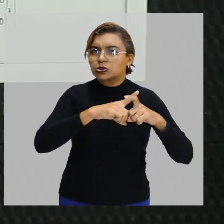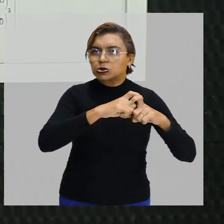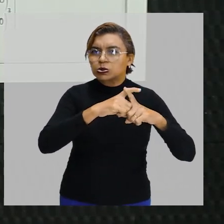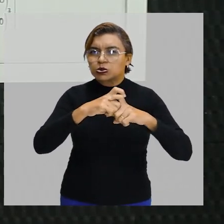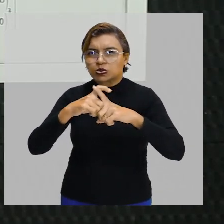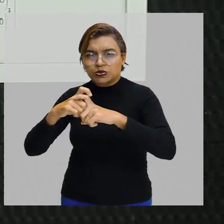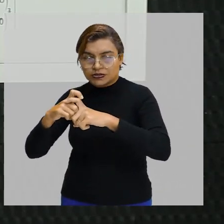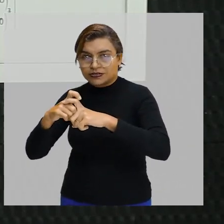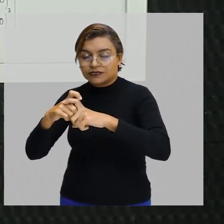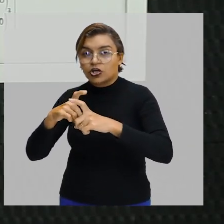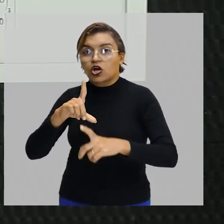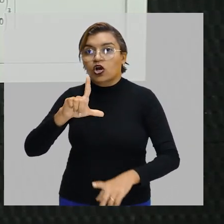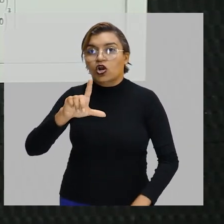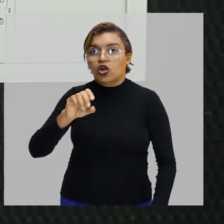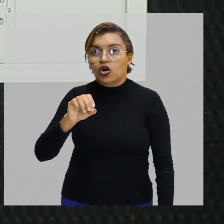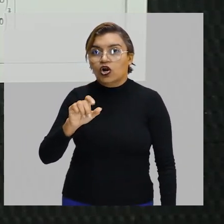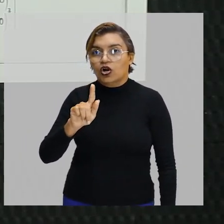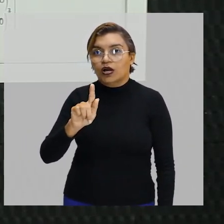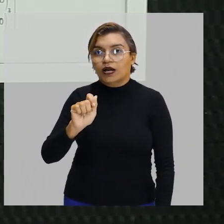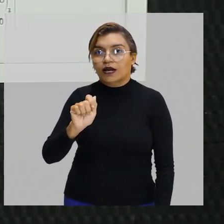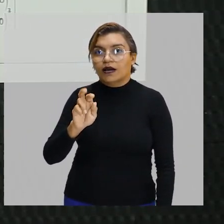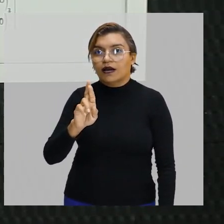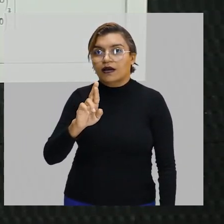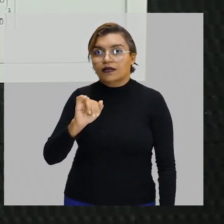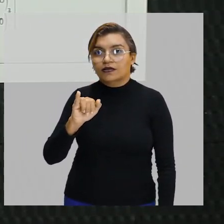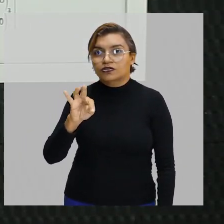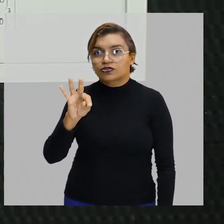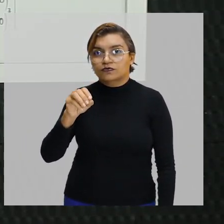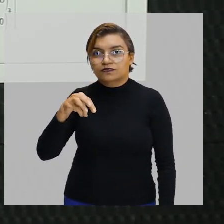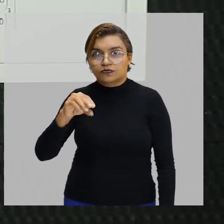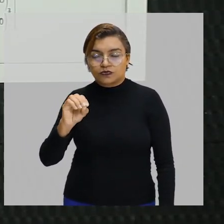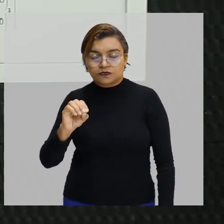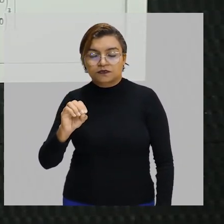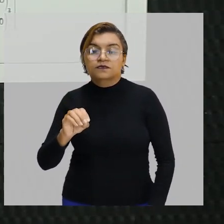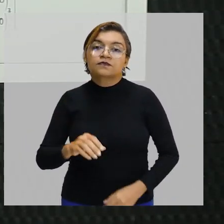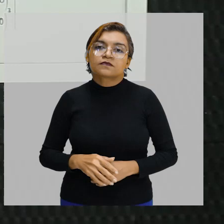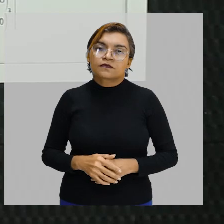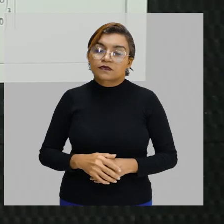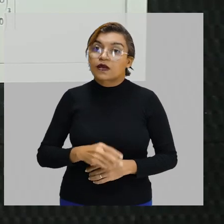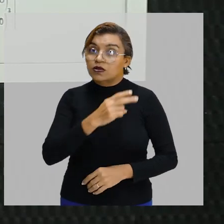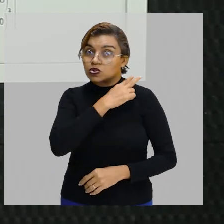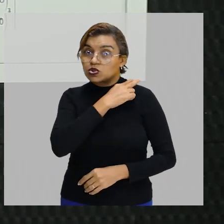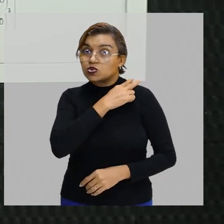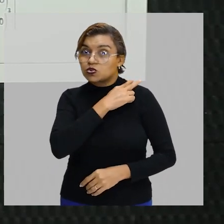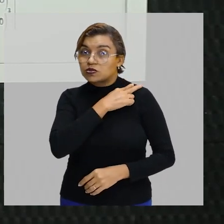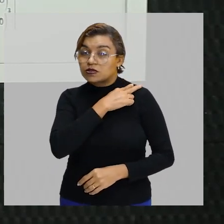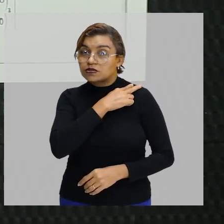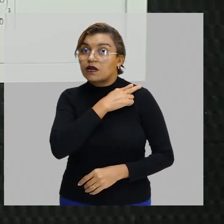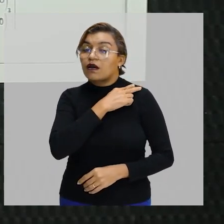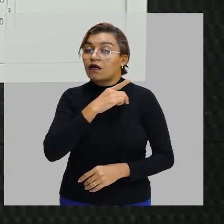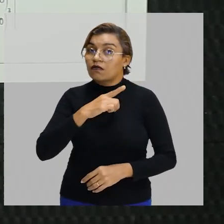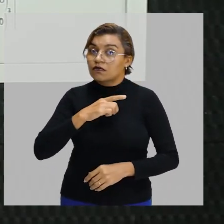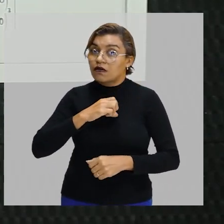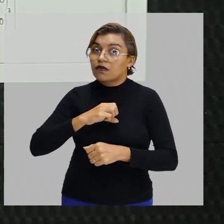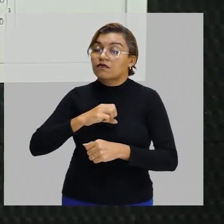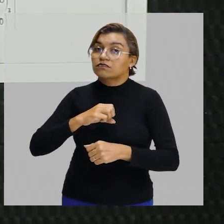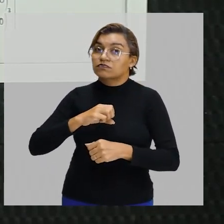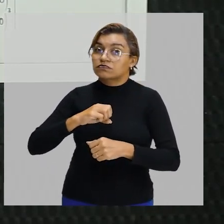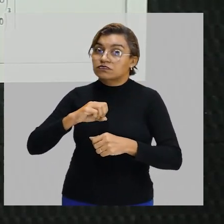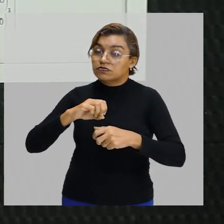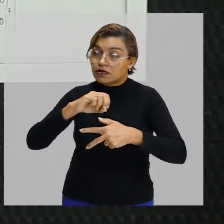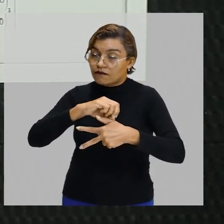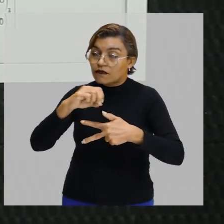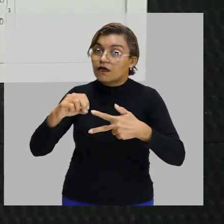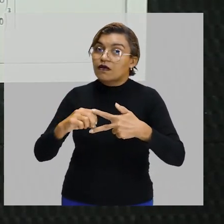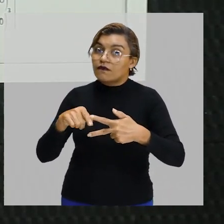série. Mas todo o conteúdo a gente tem que saber, né, galera? Eu estou na segunda série, o que você vai fazer Enem, lá tem questões de